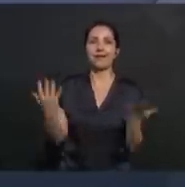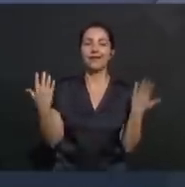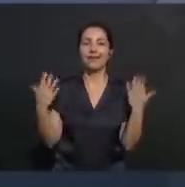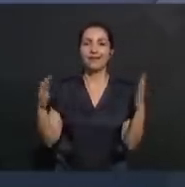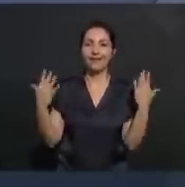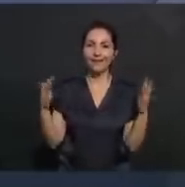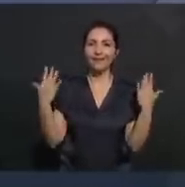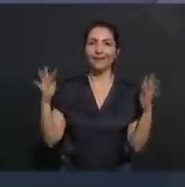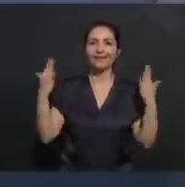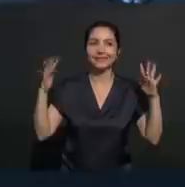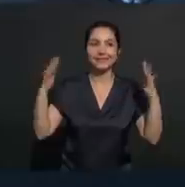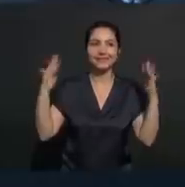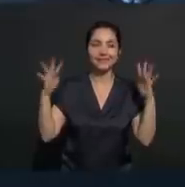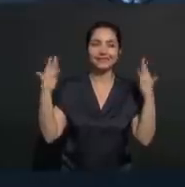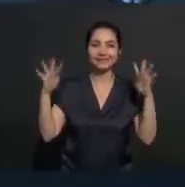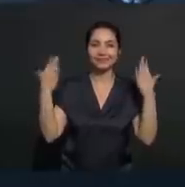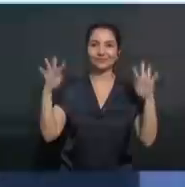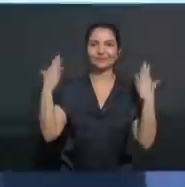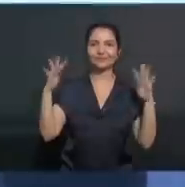Oh! Aí, ó.